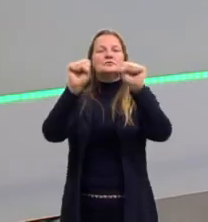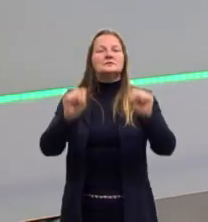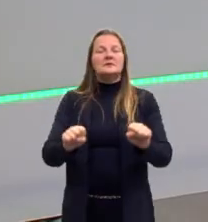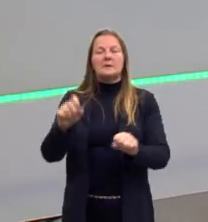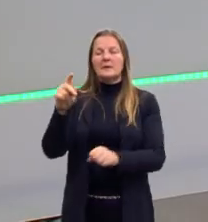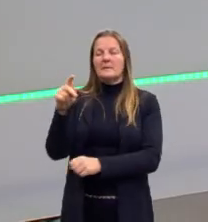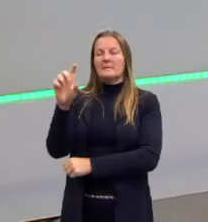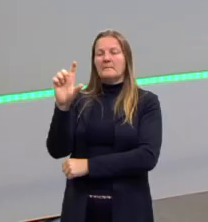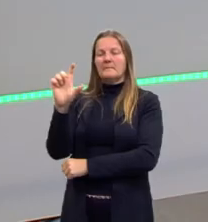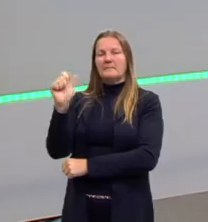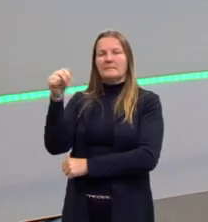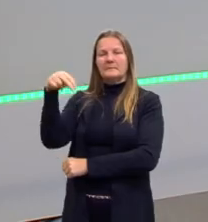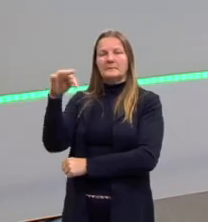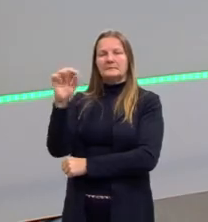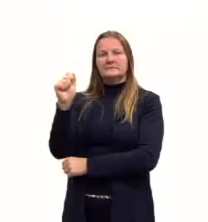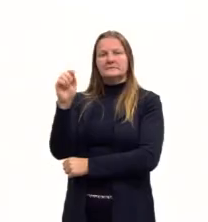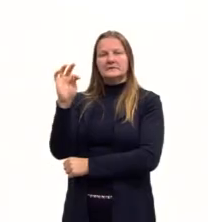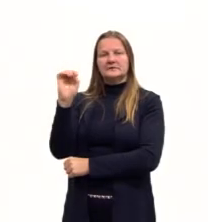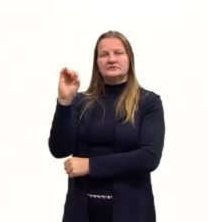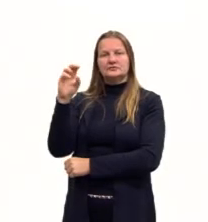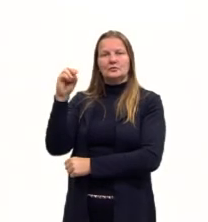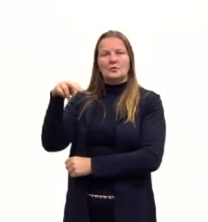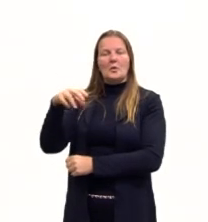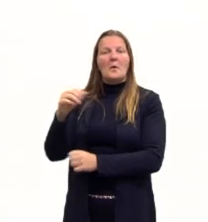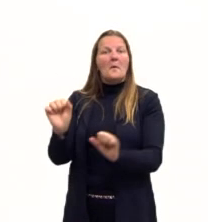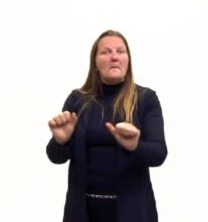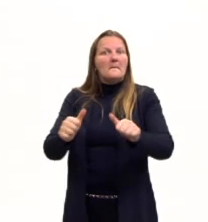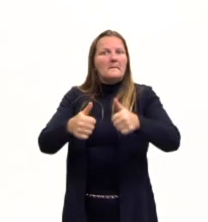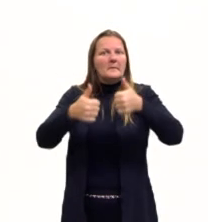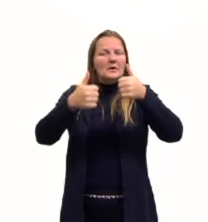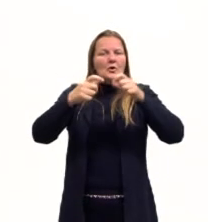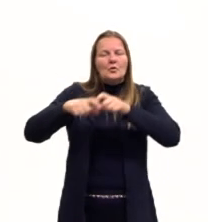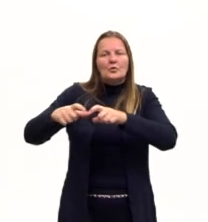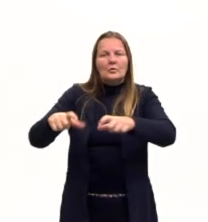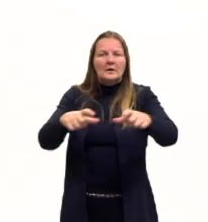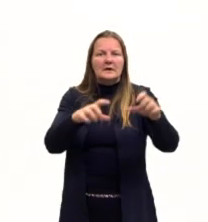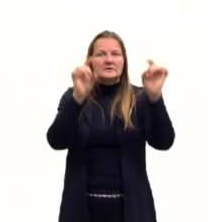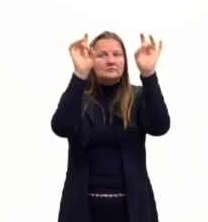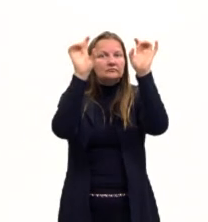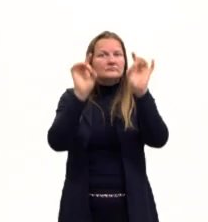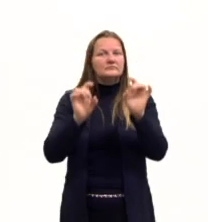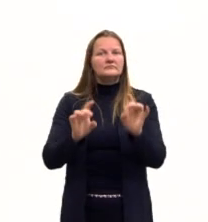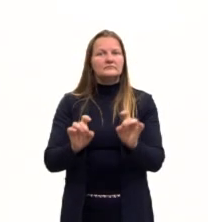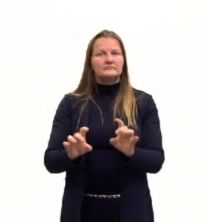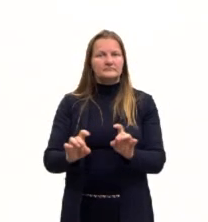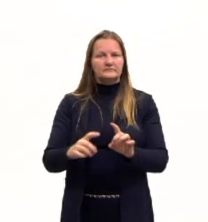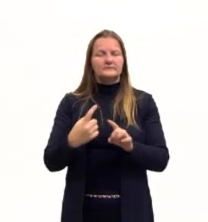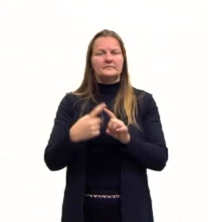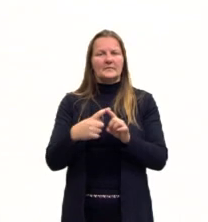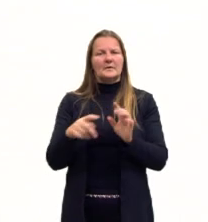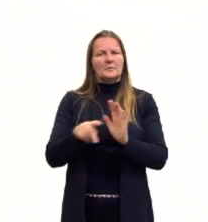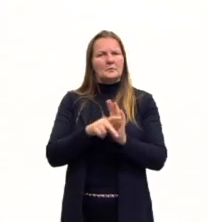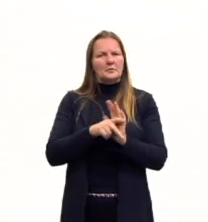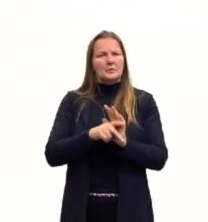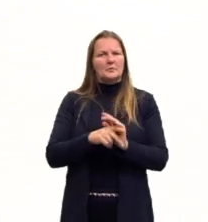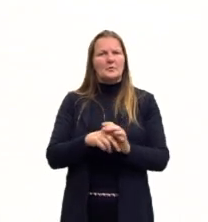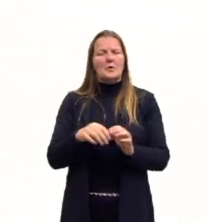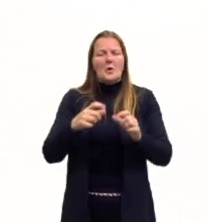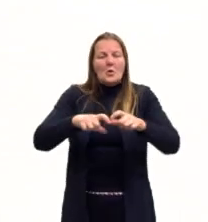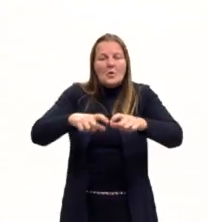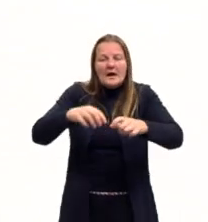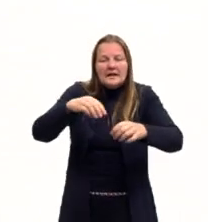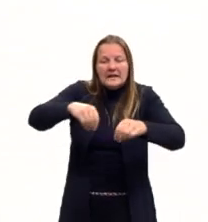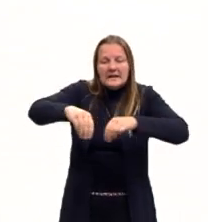importante a gente falar são os melhores locais né são as as melhores zonas